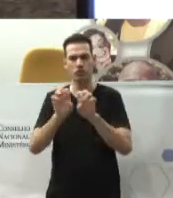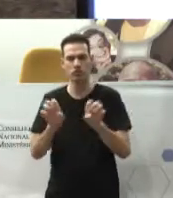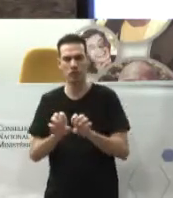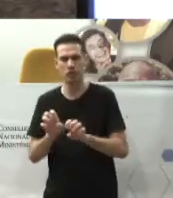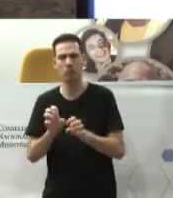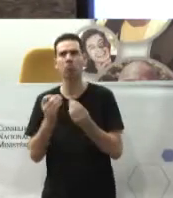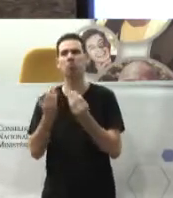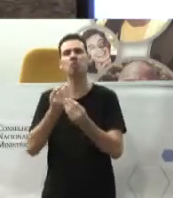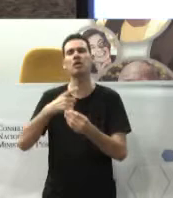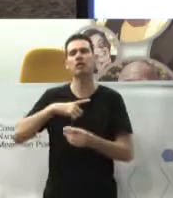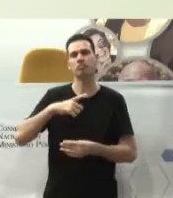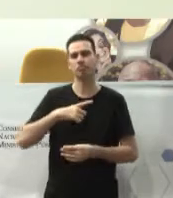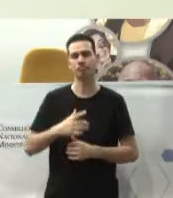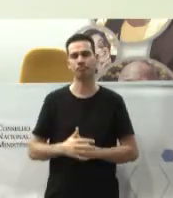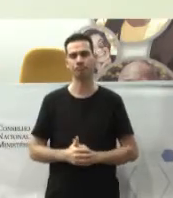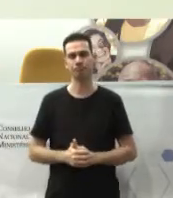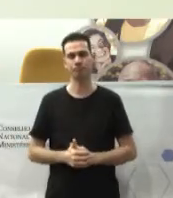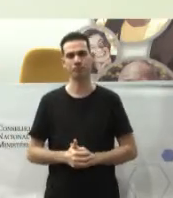servem.